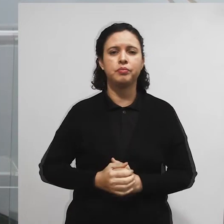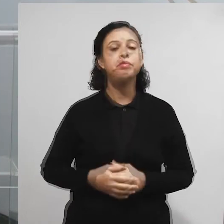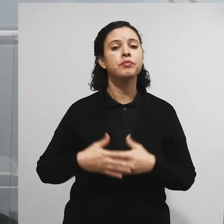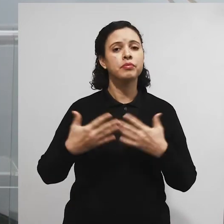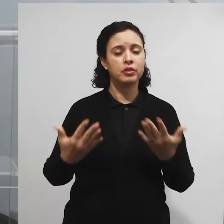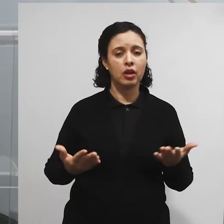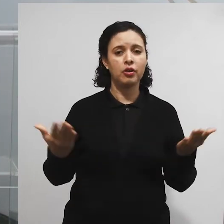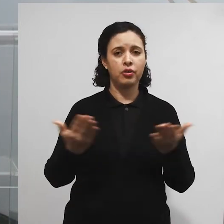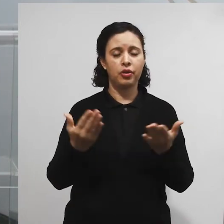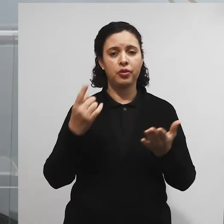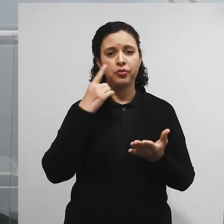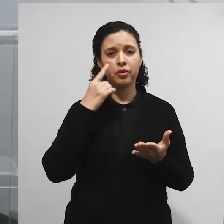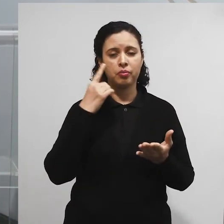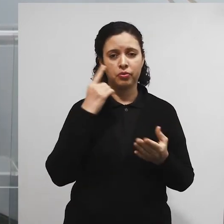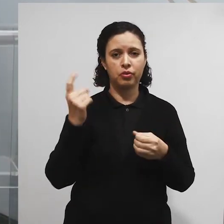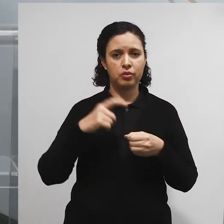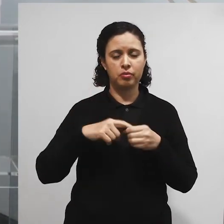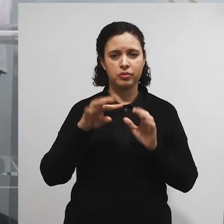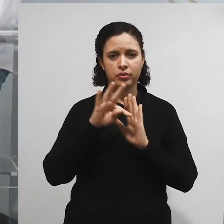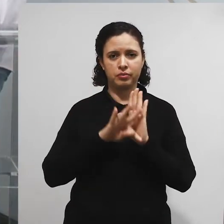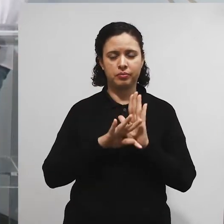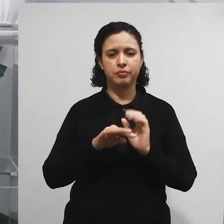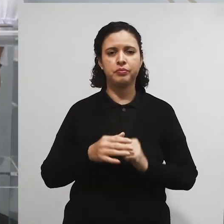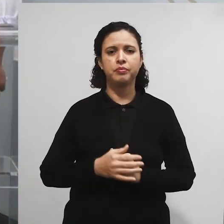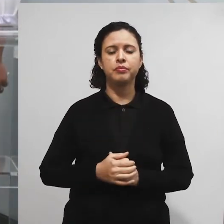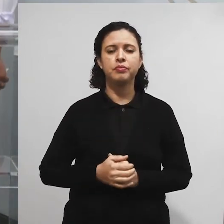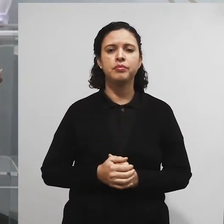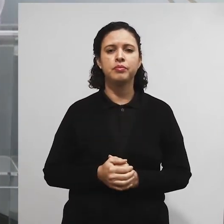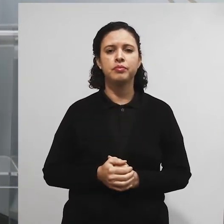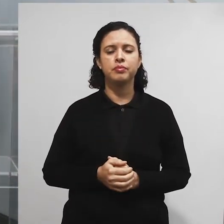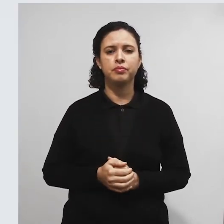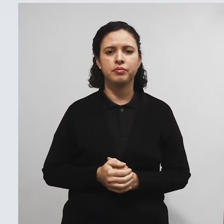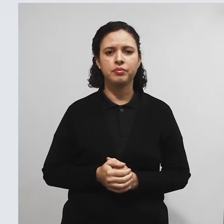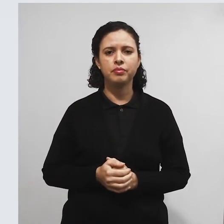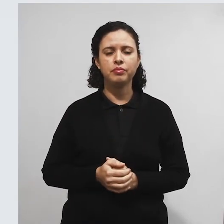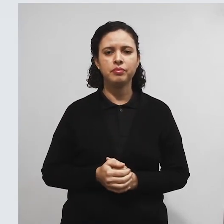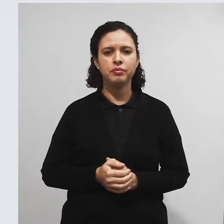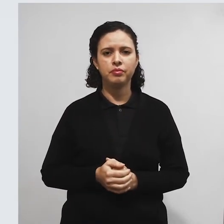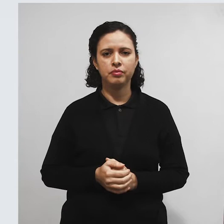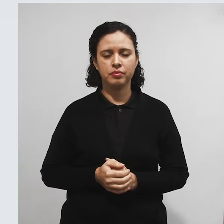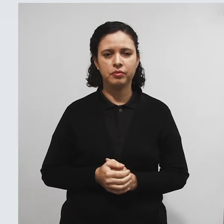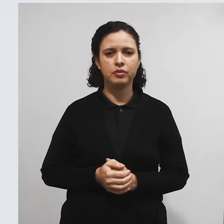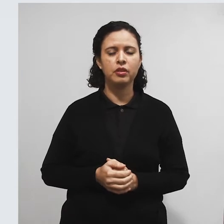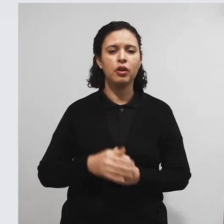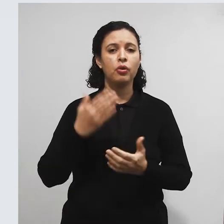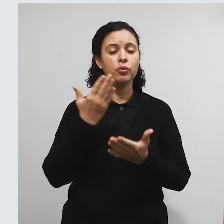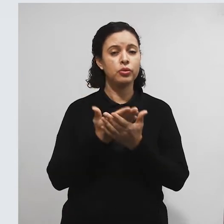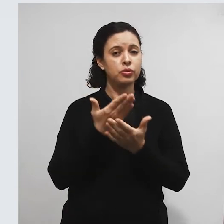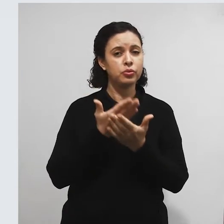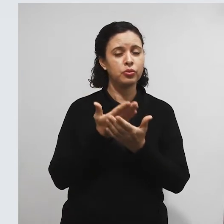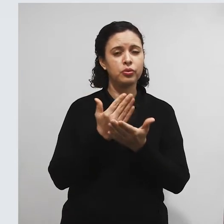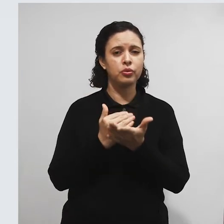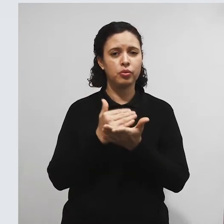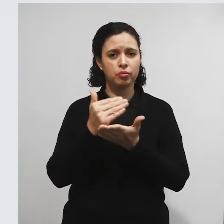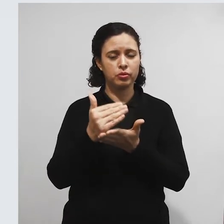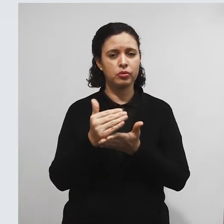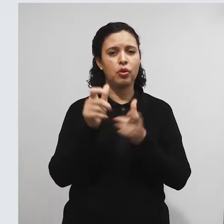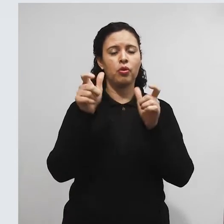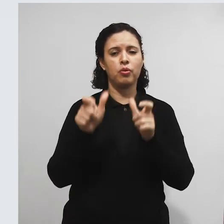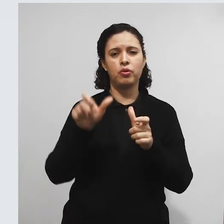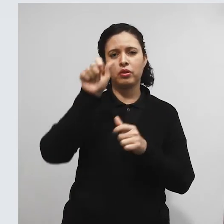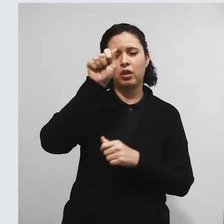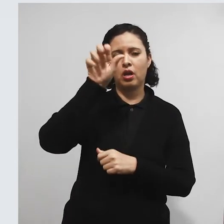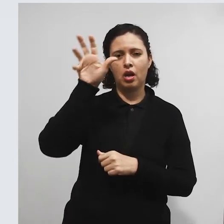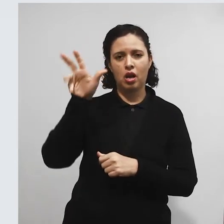bem? Vamos voltar aqui para o nosso texto. O estudo, começou na África e